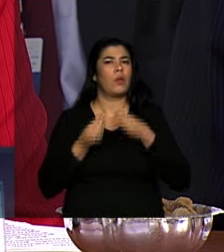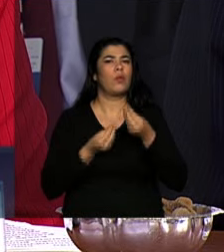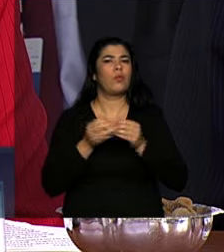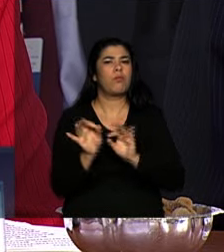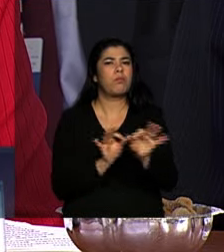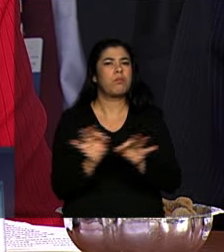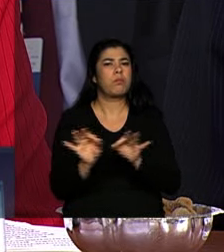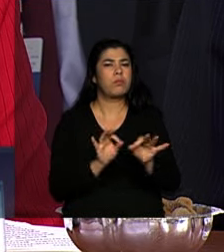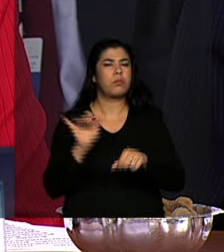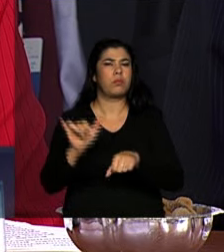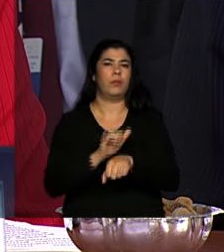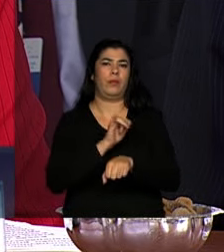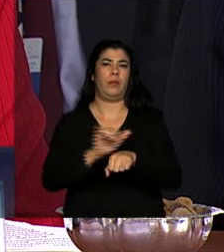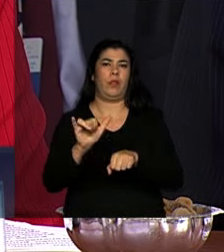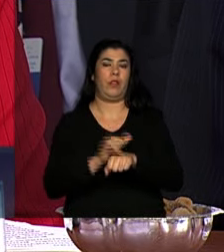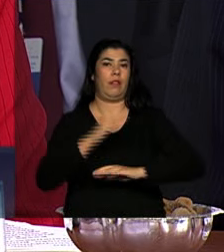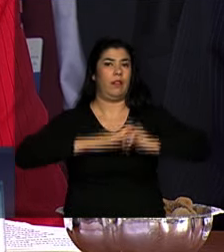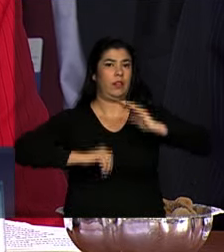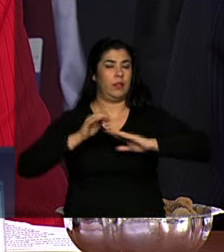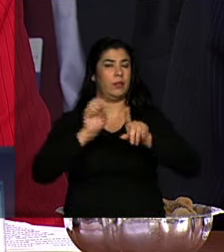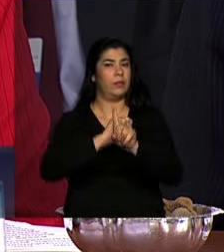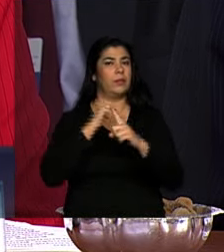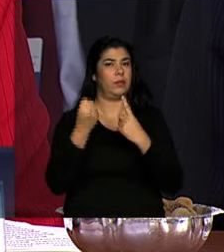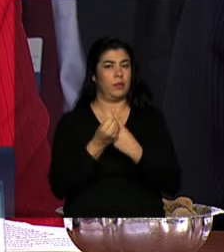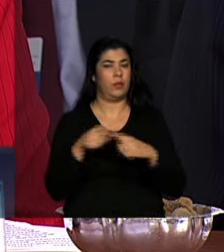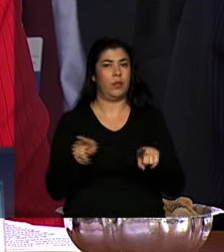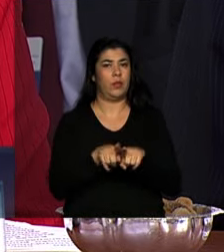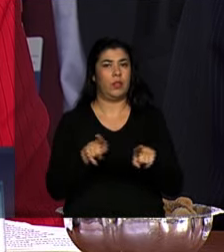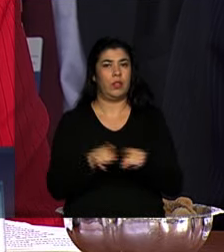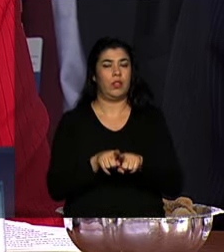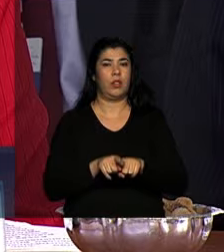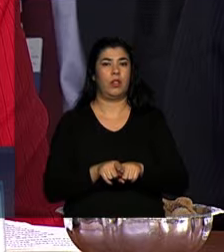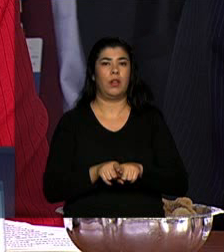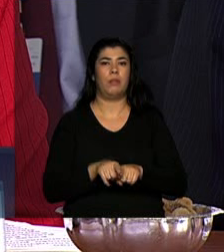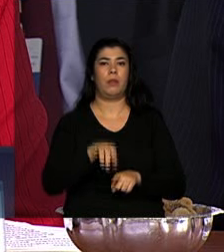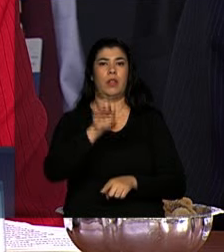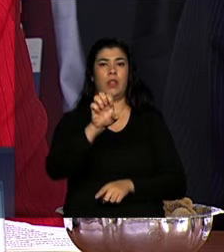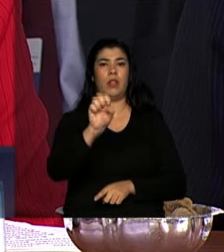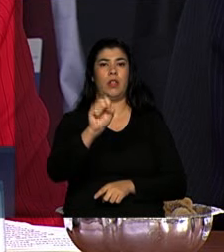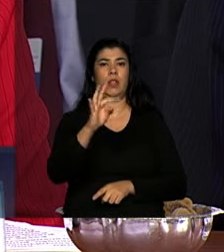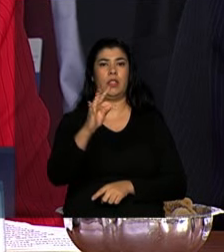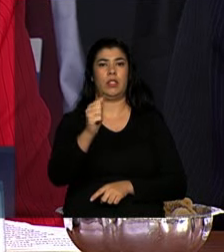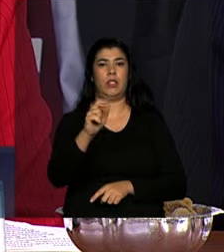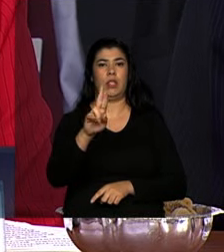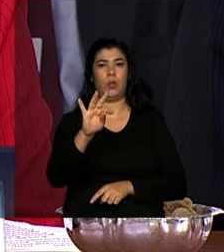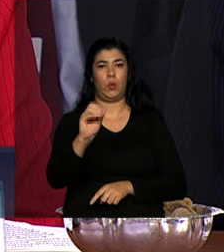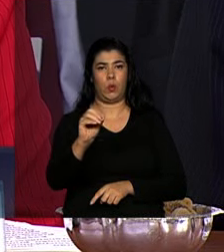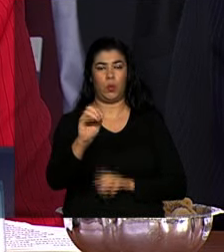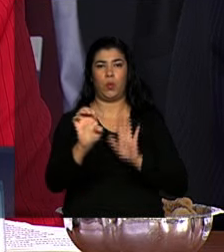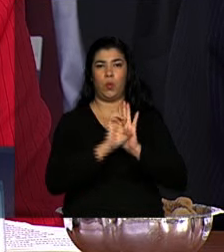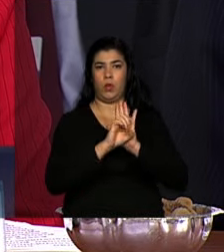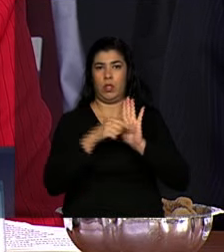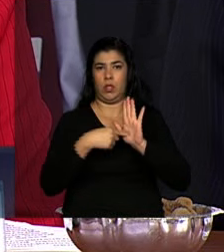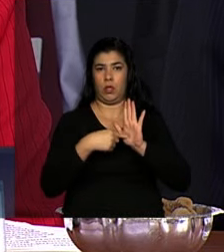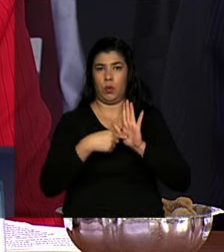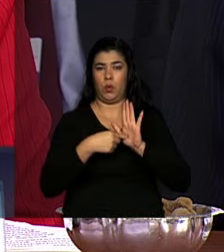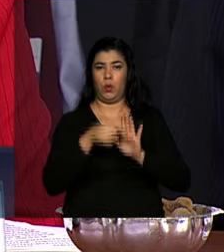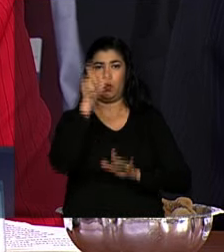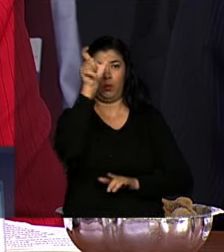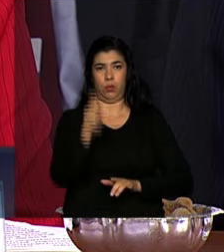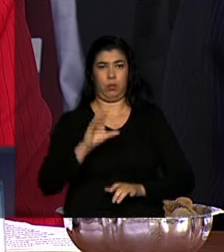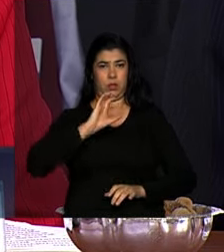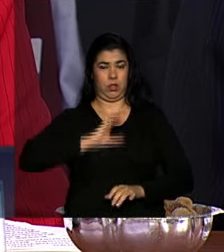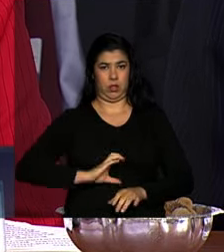Plano Estratégico de Ação Social e o Estatuto da Cidadania, ambos aprovados em